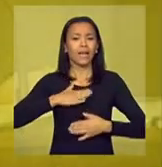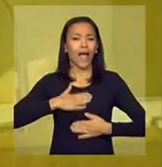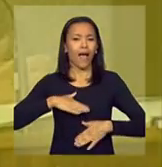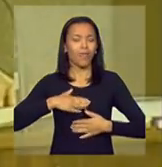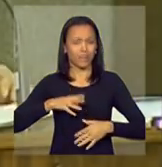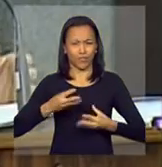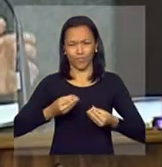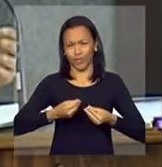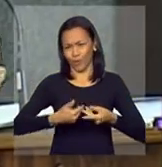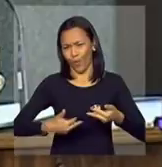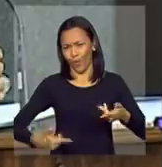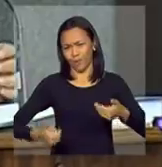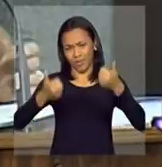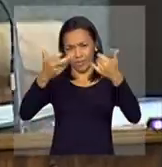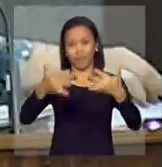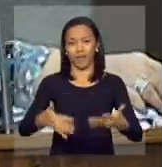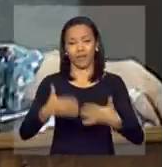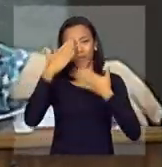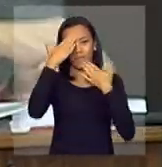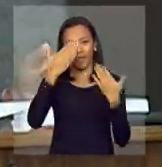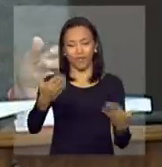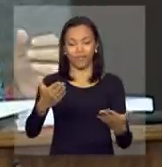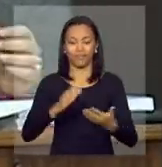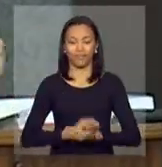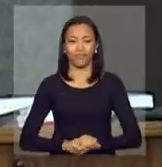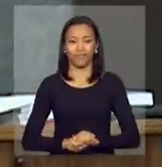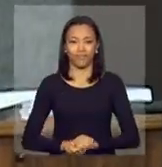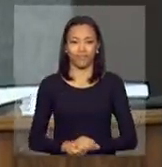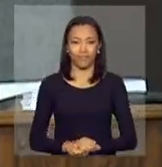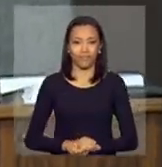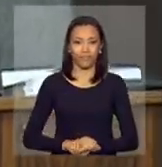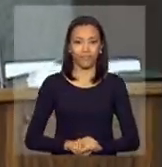muito mais para ser dito. Obrigada. Muito obrigada, Marília.